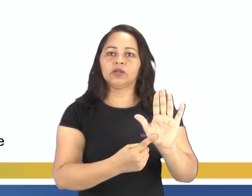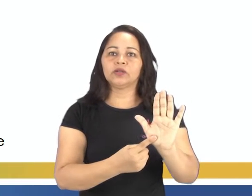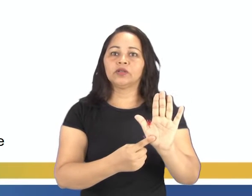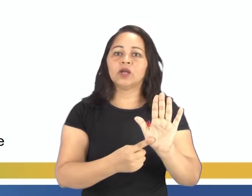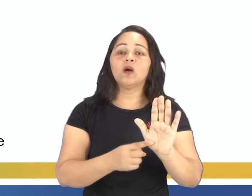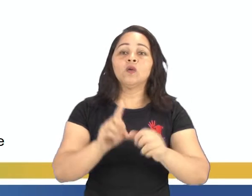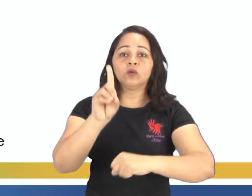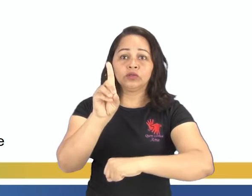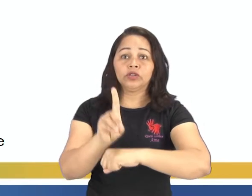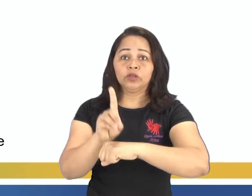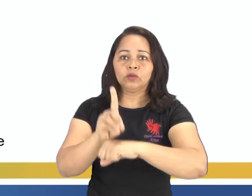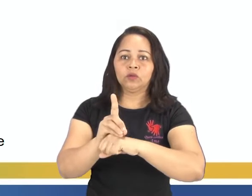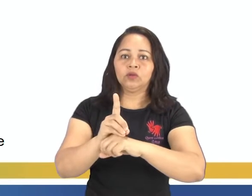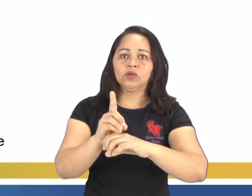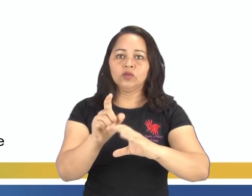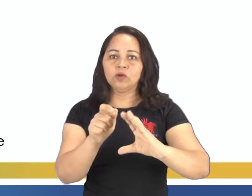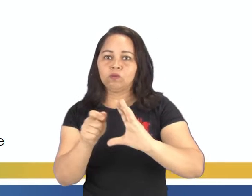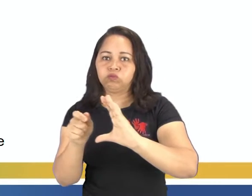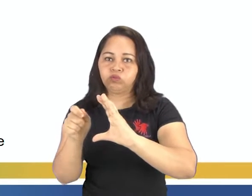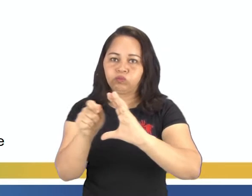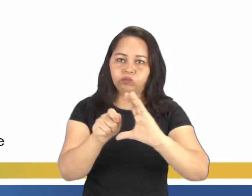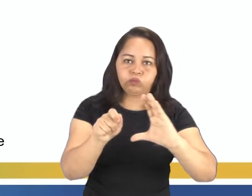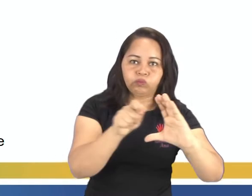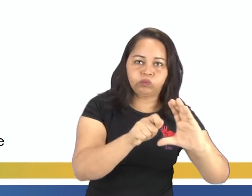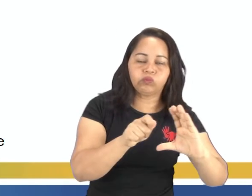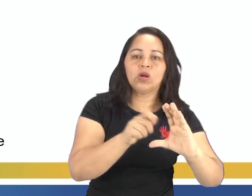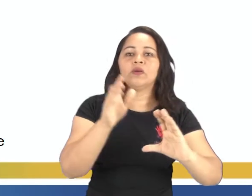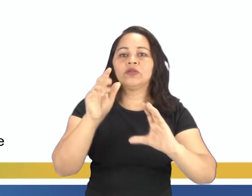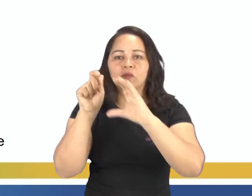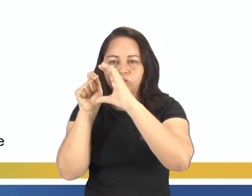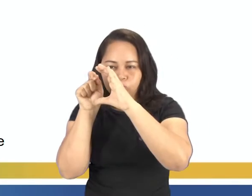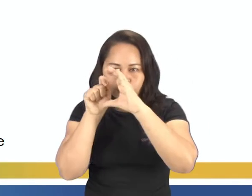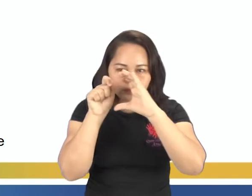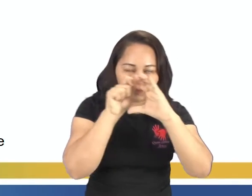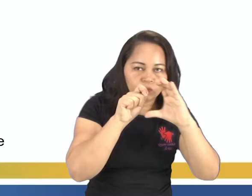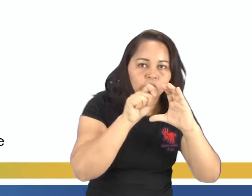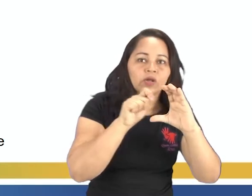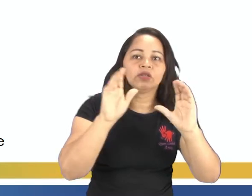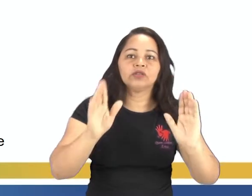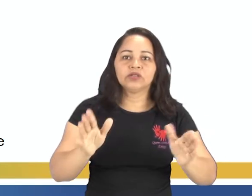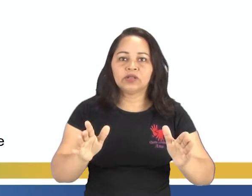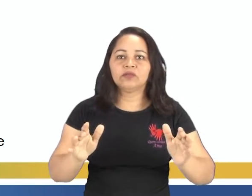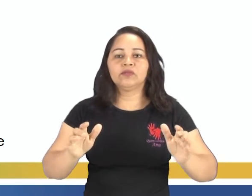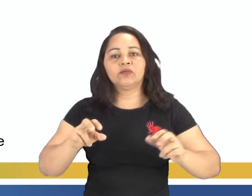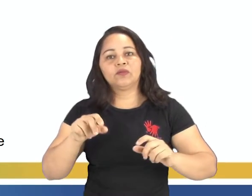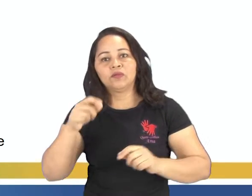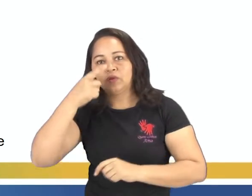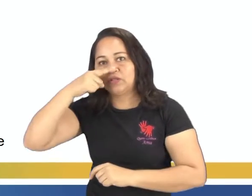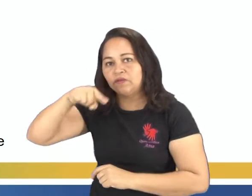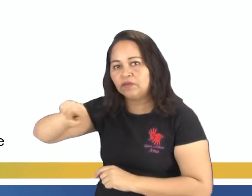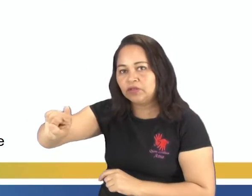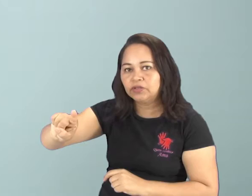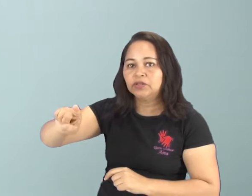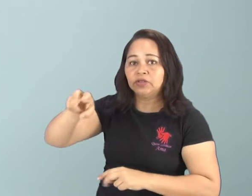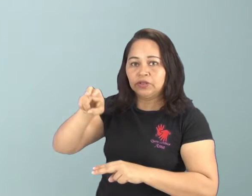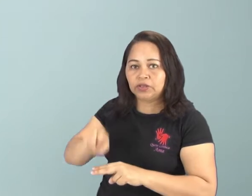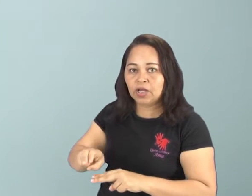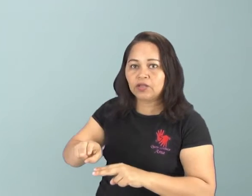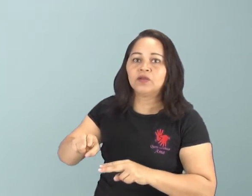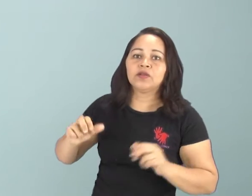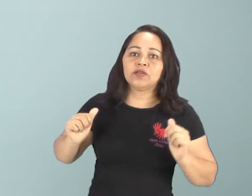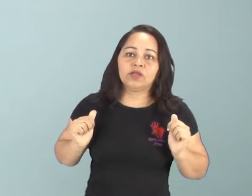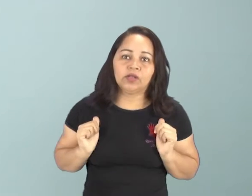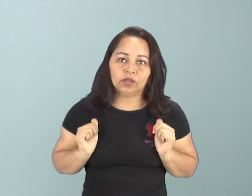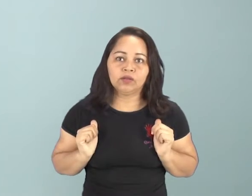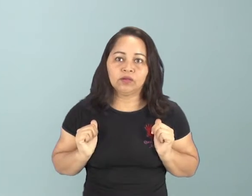cineasta. Nenhuma marca que também aparece em um elefante sentado quieto, né? Então, fazendo a comparação entre os